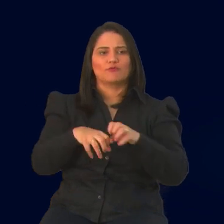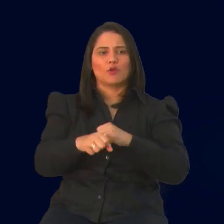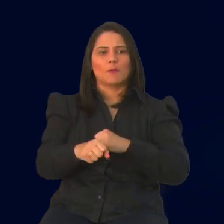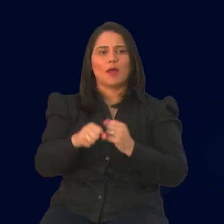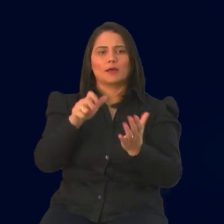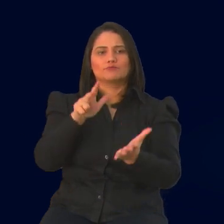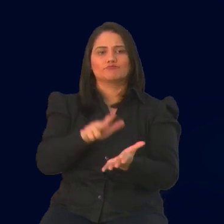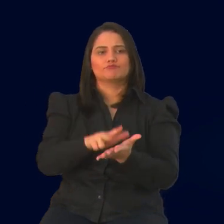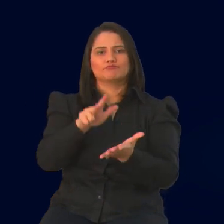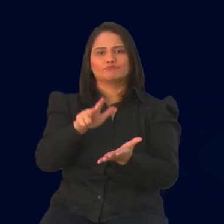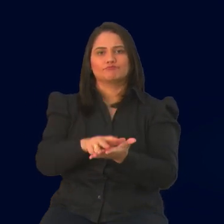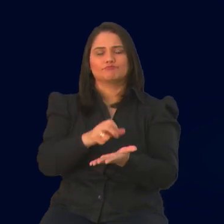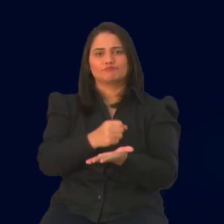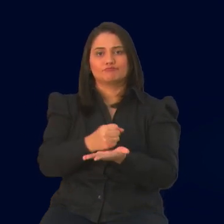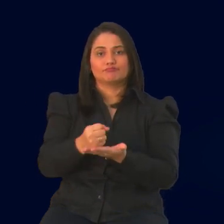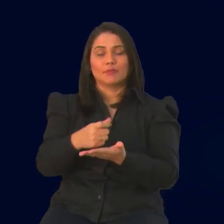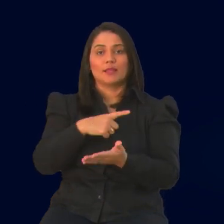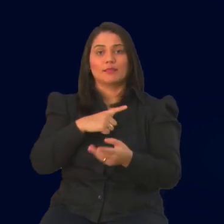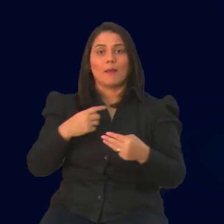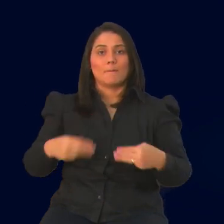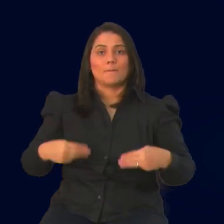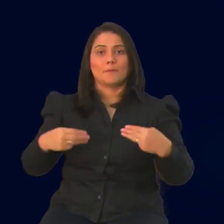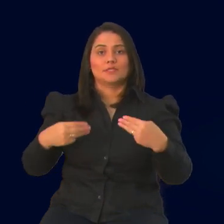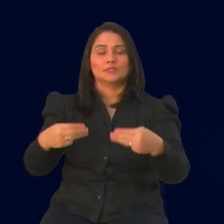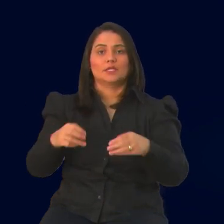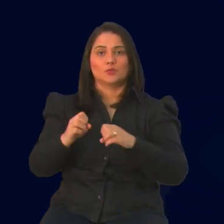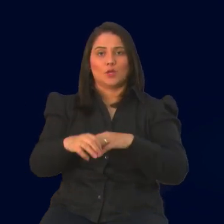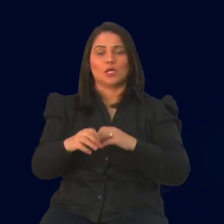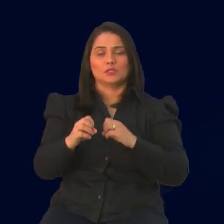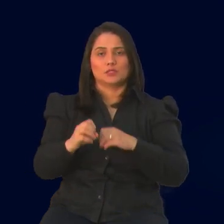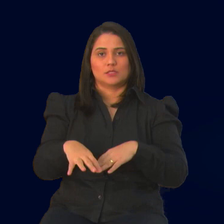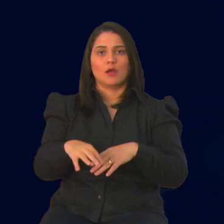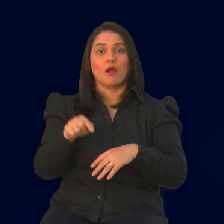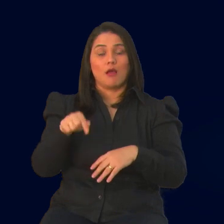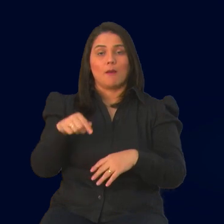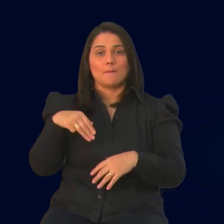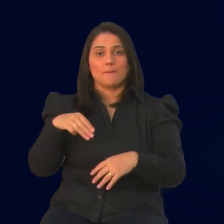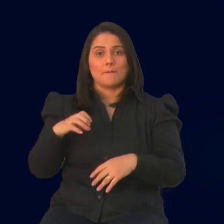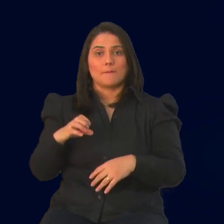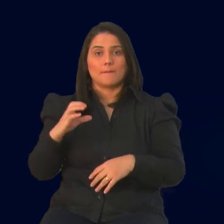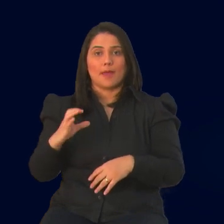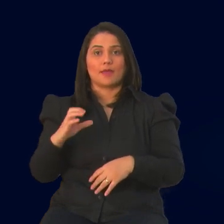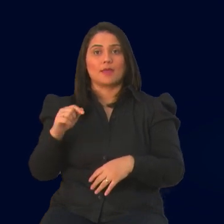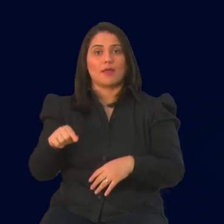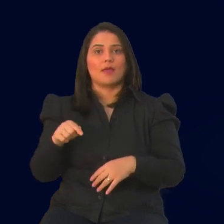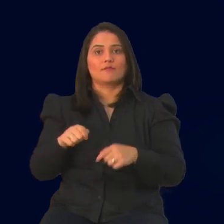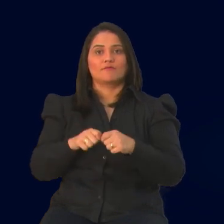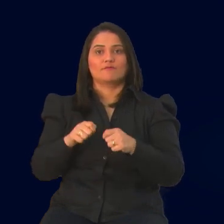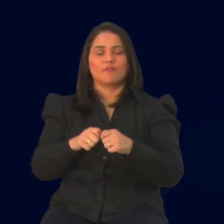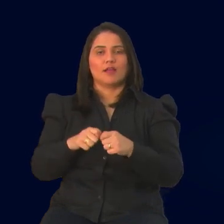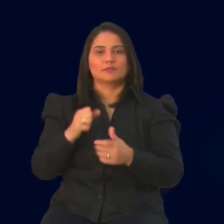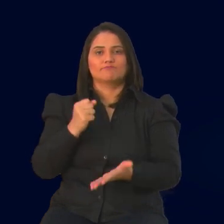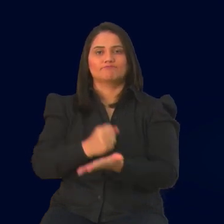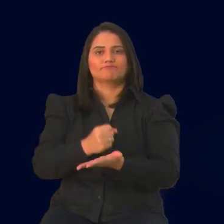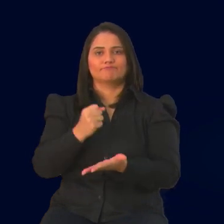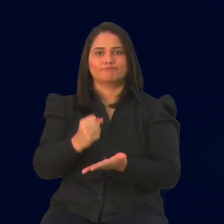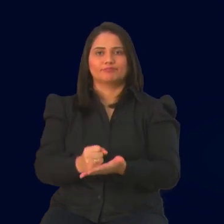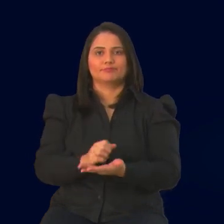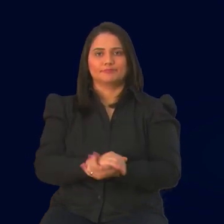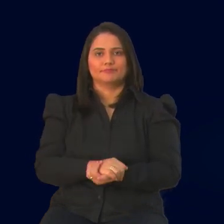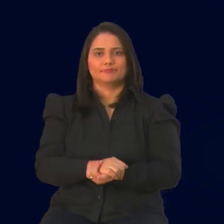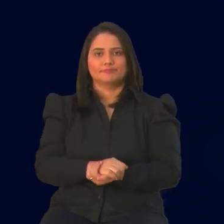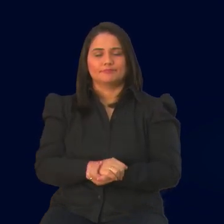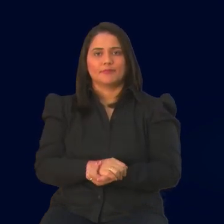o Ministério da Educação e Cultura, o MEC, é o órgão que valida. E ela disse assim, Débora, eu